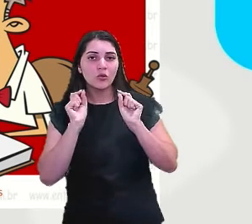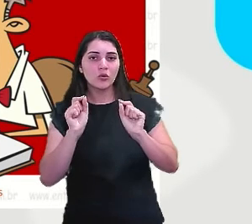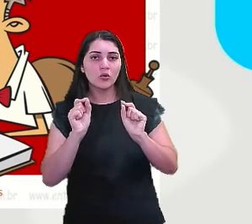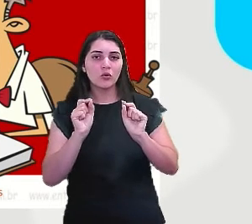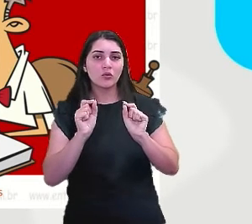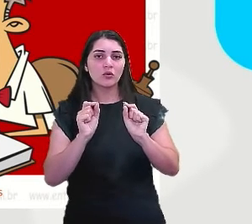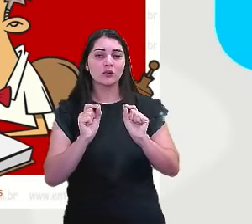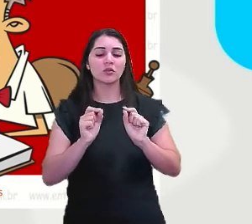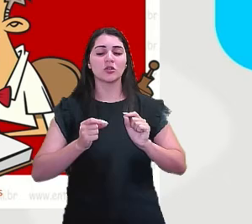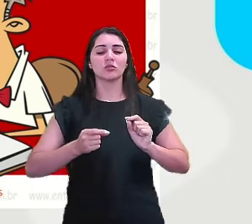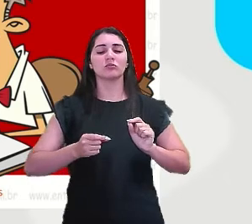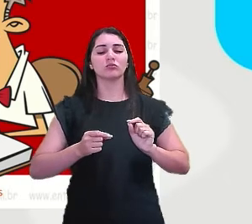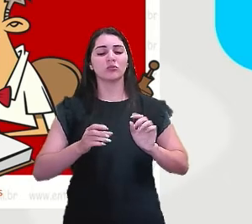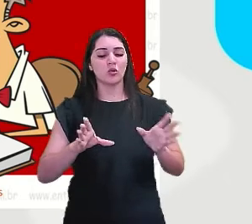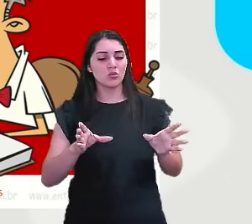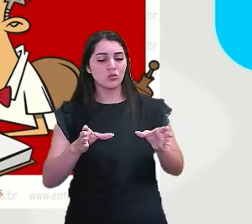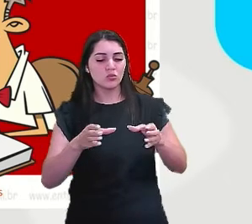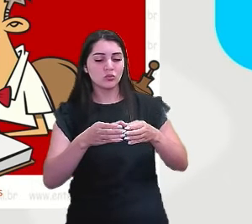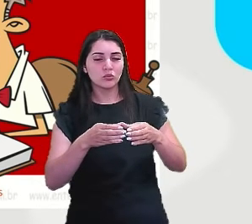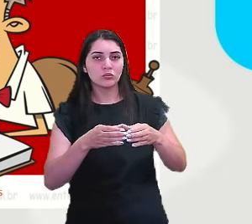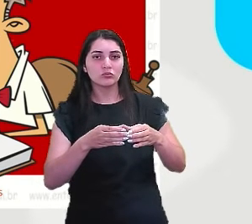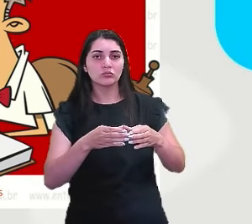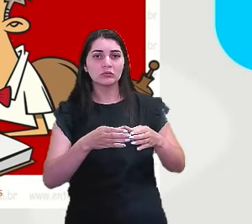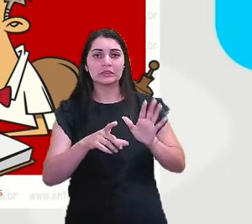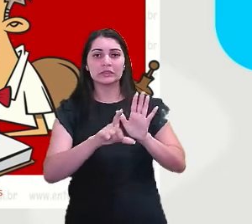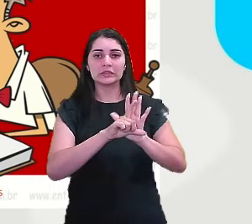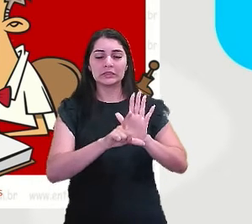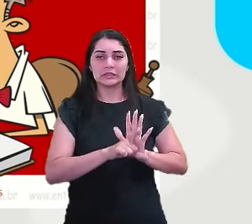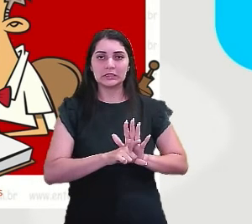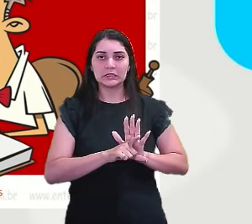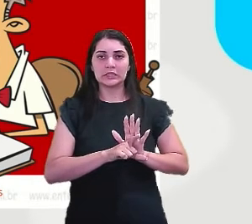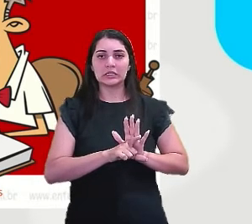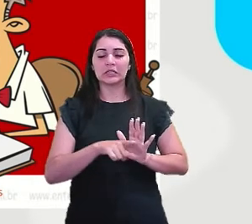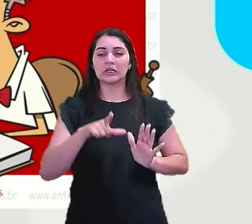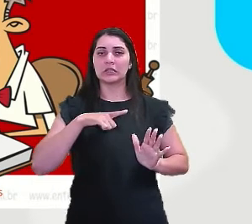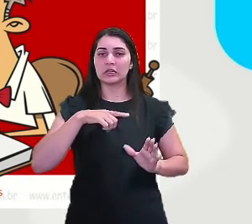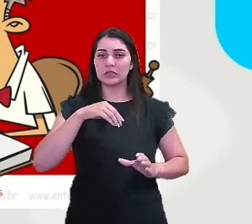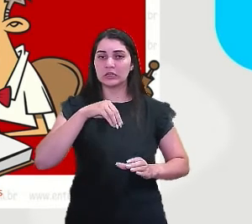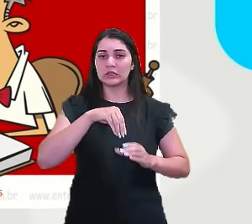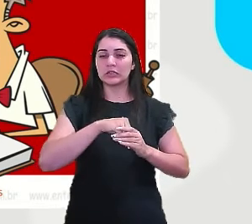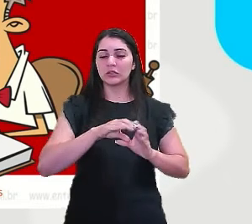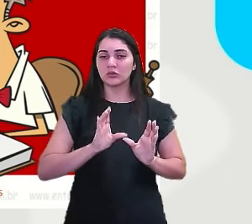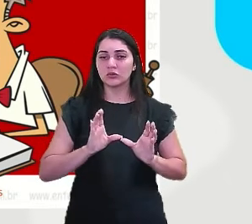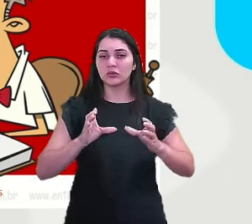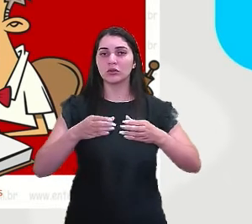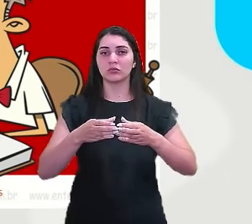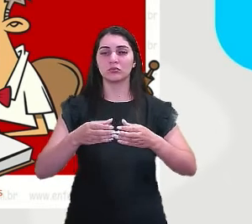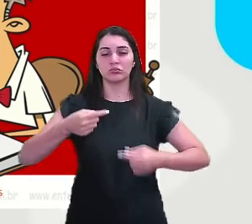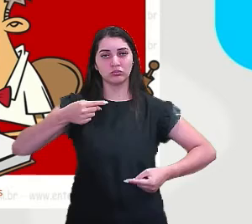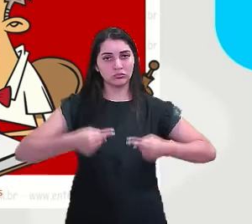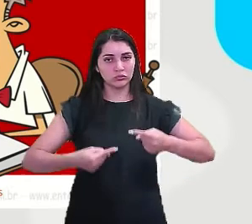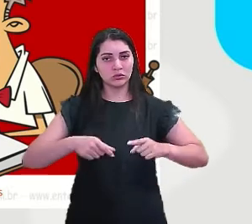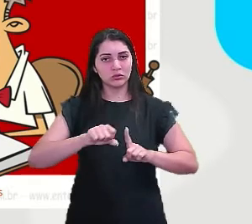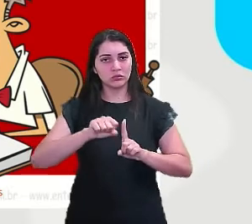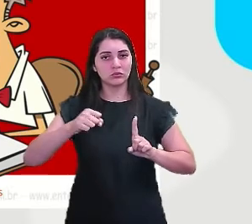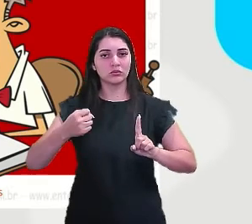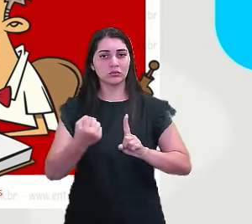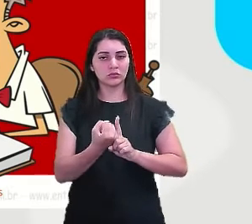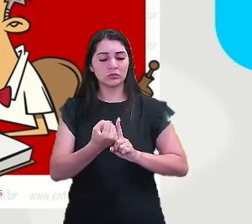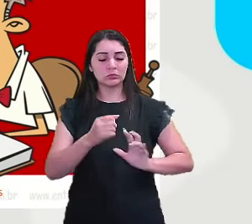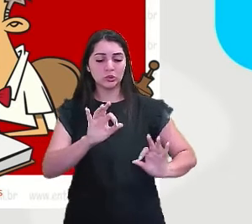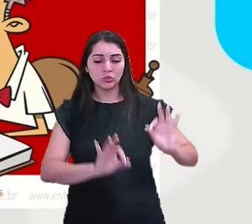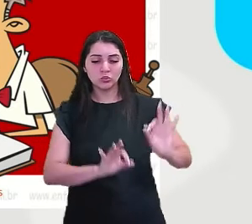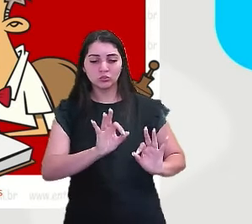de estatutos pertencentes a uma comunidade, politicamente e socialmente